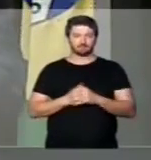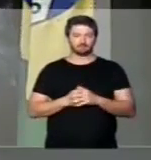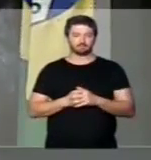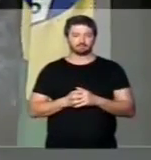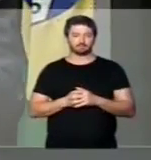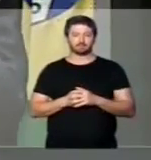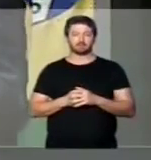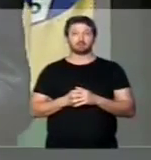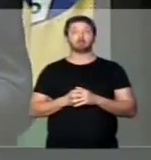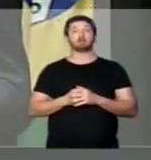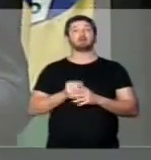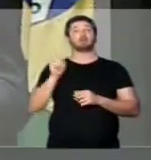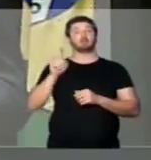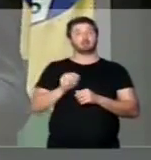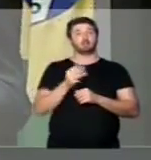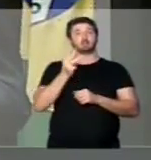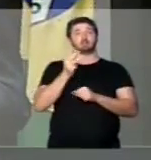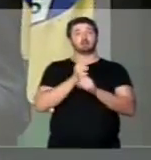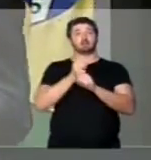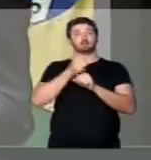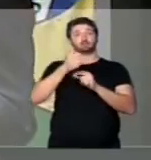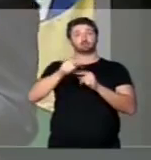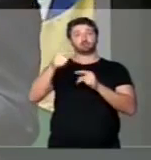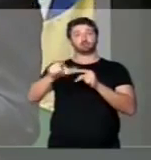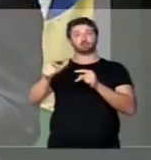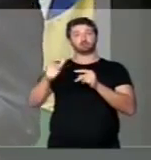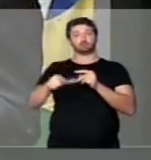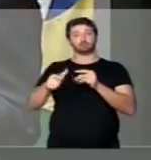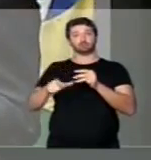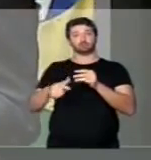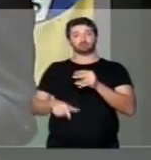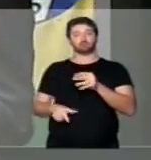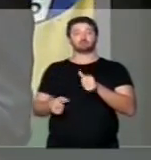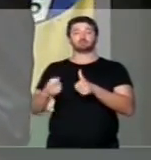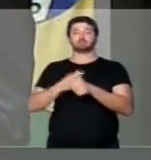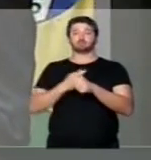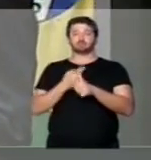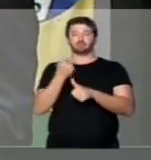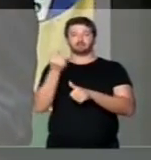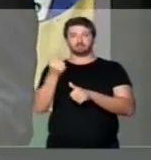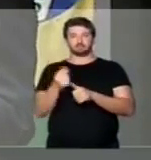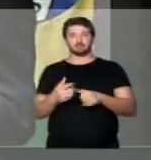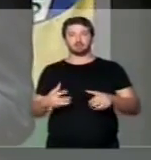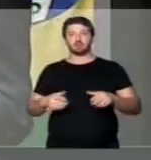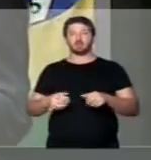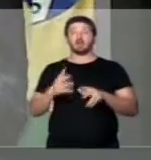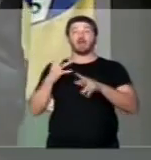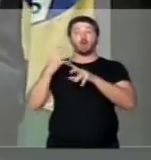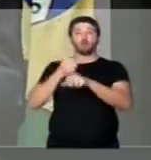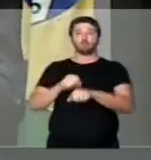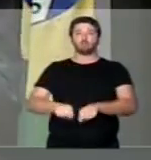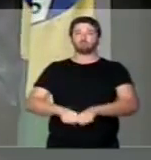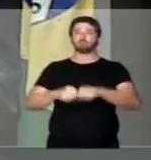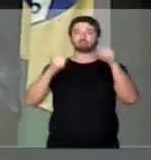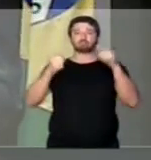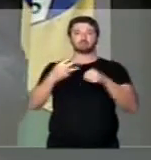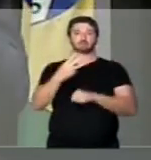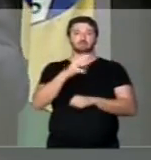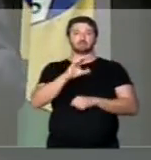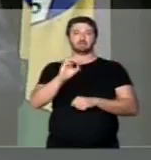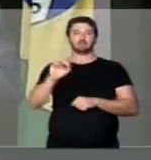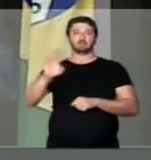Serão 3 anos seguidos de déficits fiscais, acumulando um rombo que chegará a